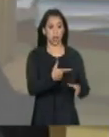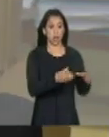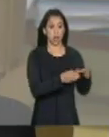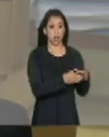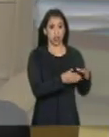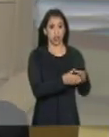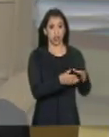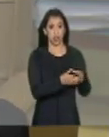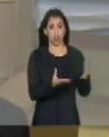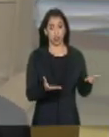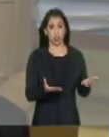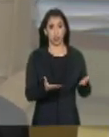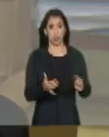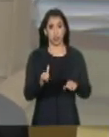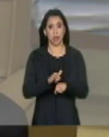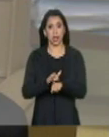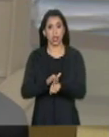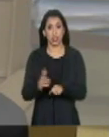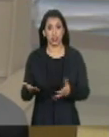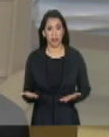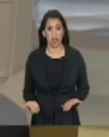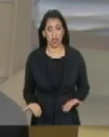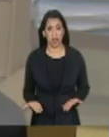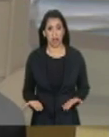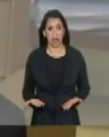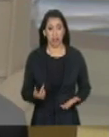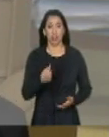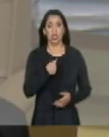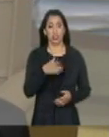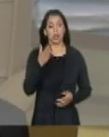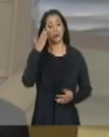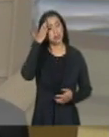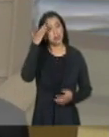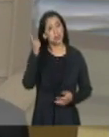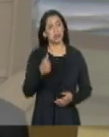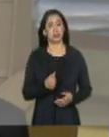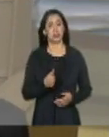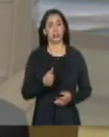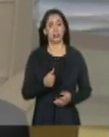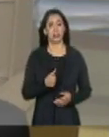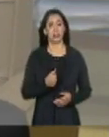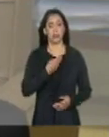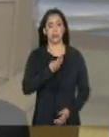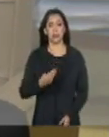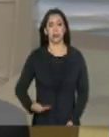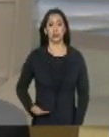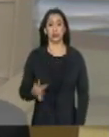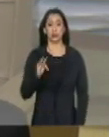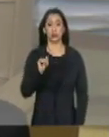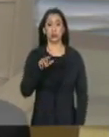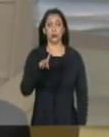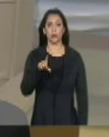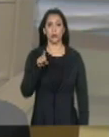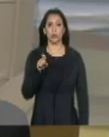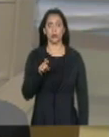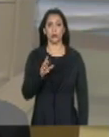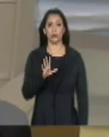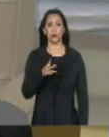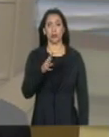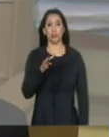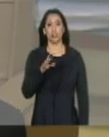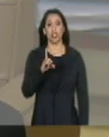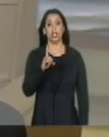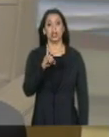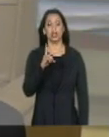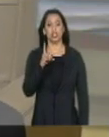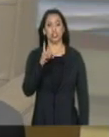graças à Lava Jato. Eu vivenciei, Vossa Excelência esteve, ministro Fux, no julgamento do caso Dilma Temer.